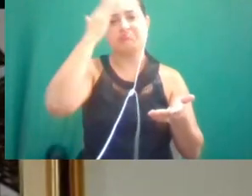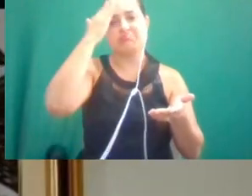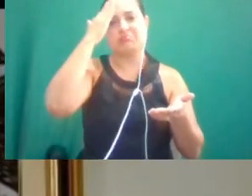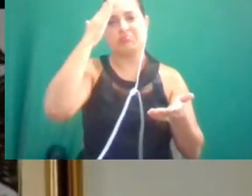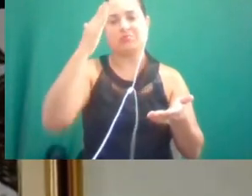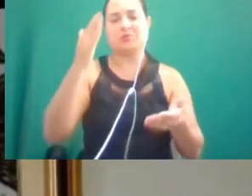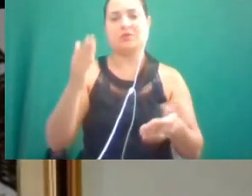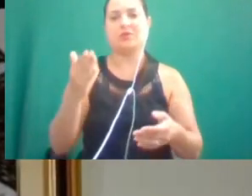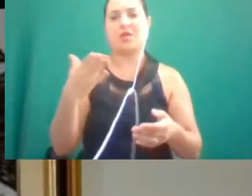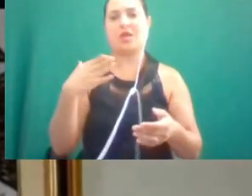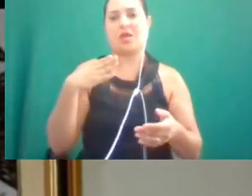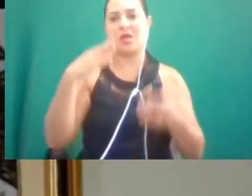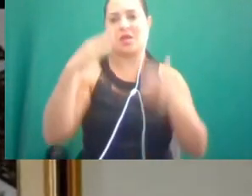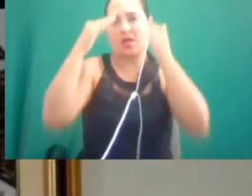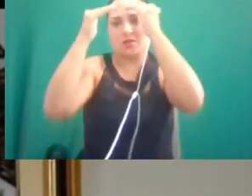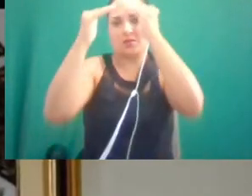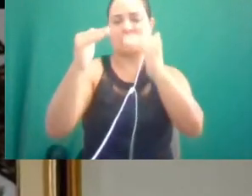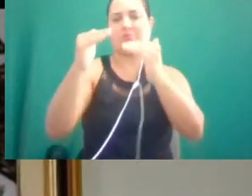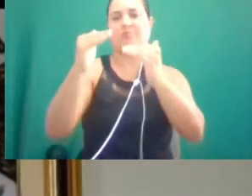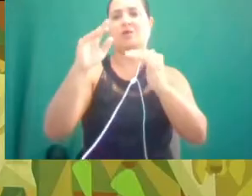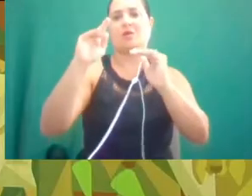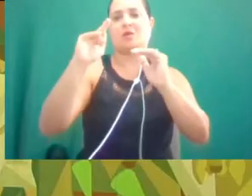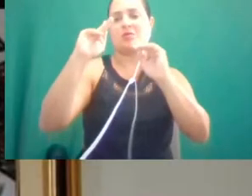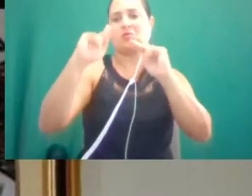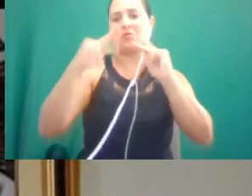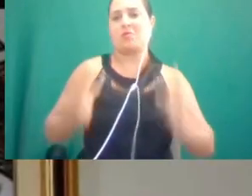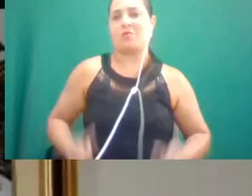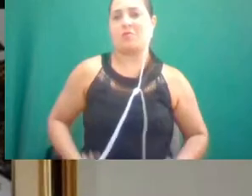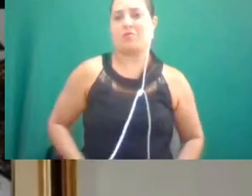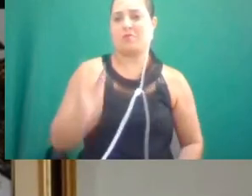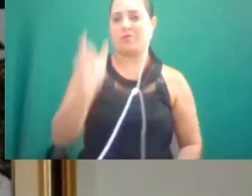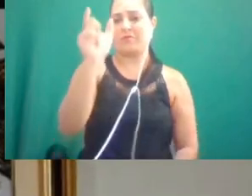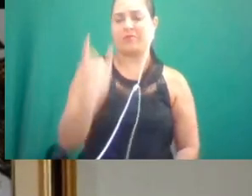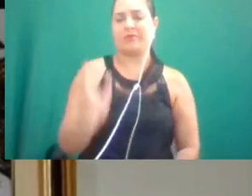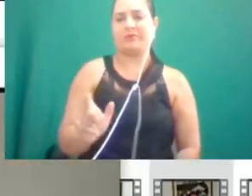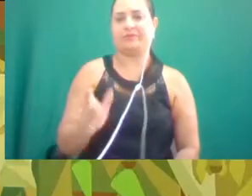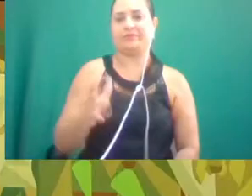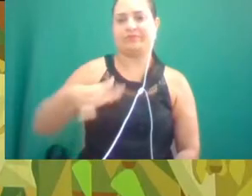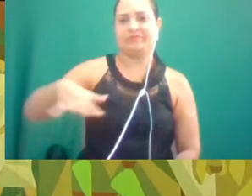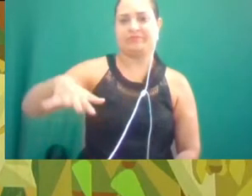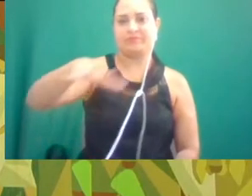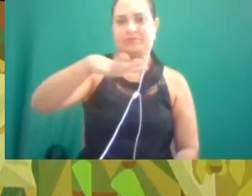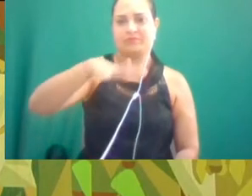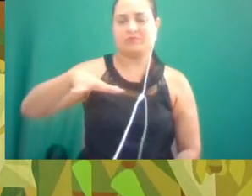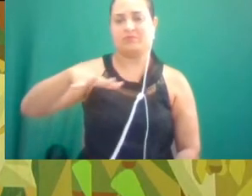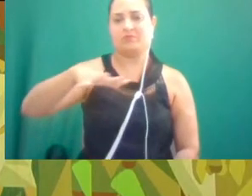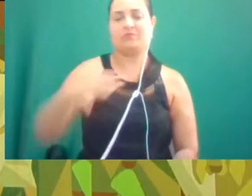em prol do desenvolvimento sustentável. Assim eu juro.